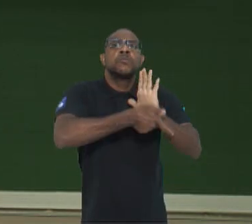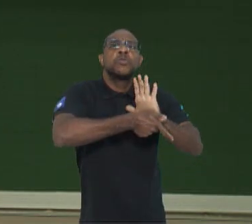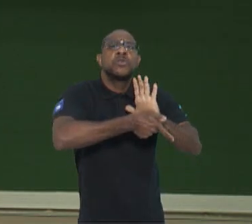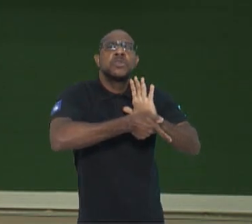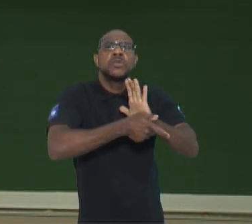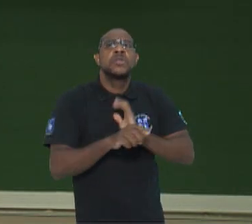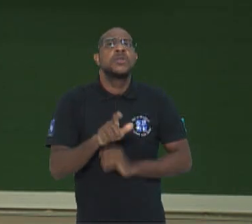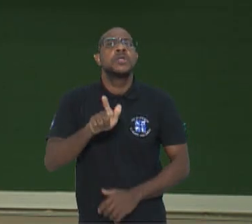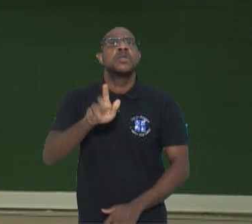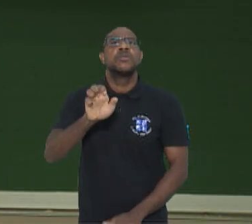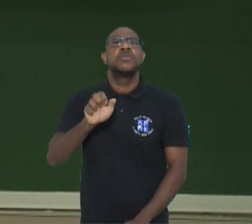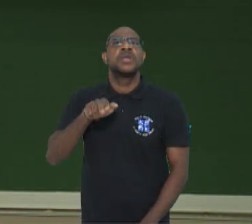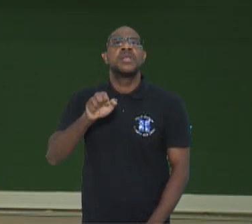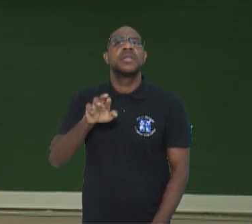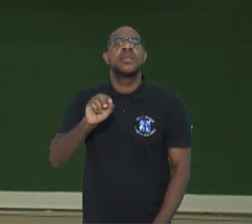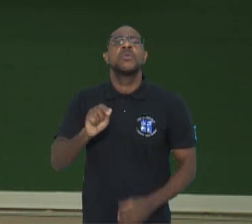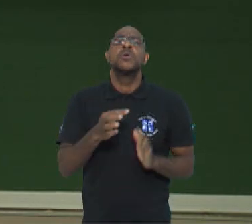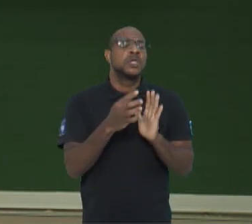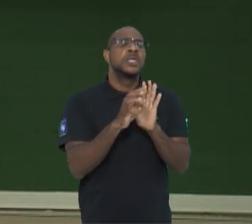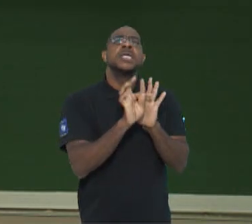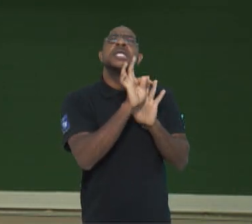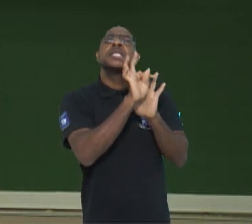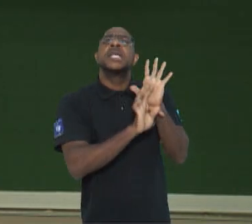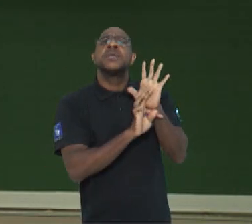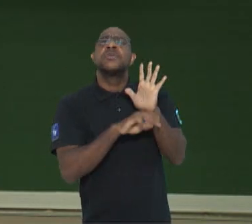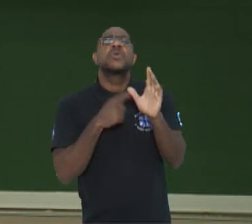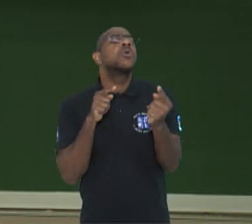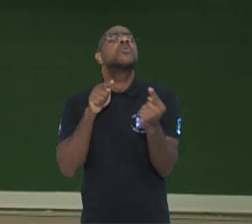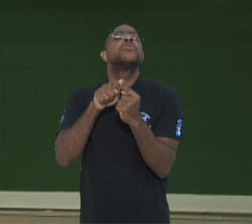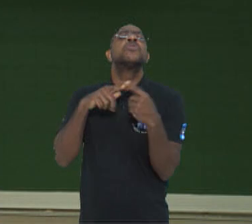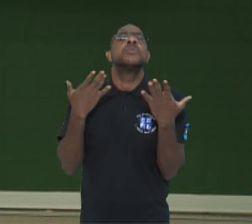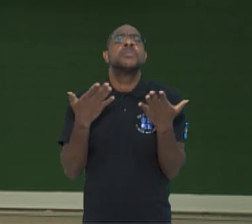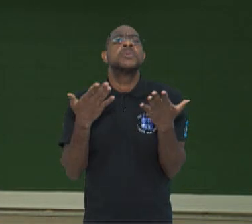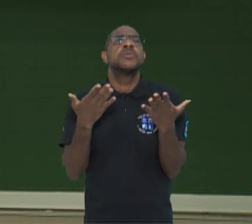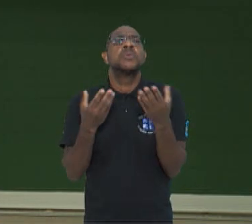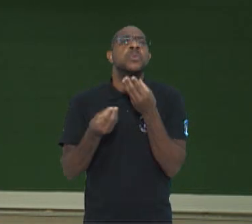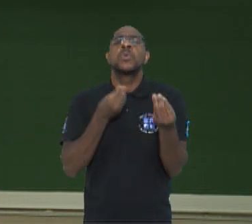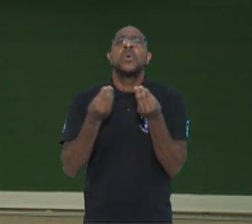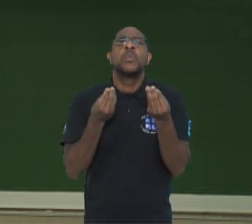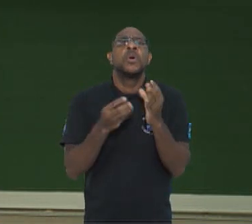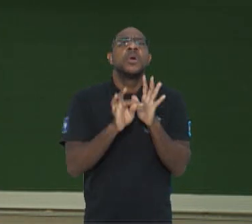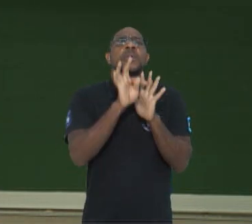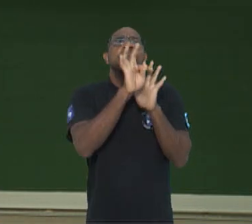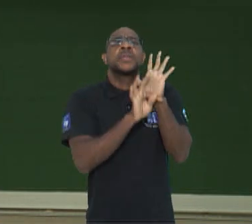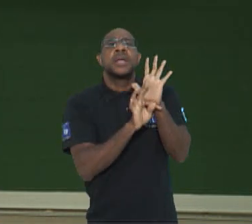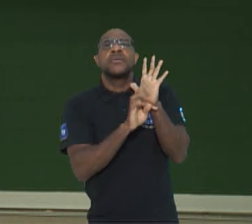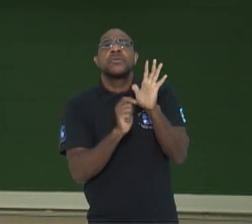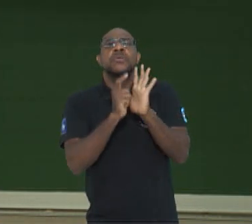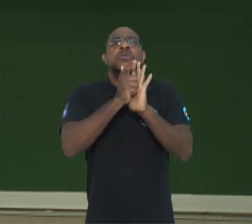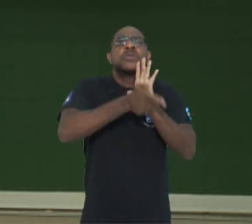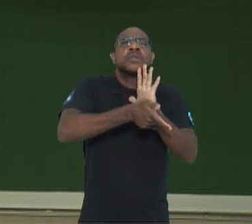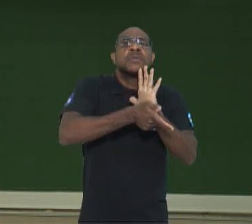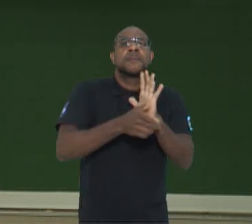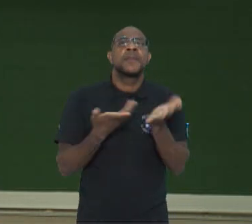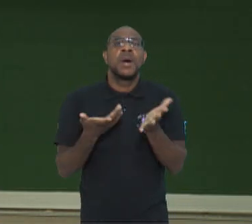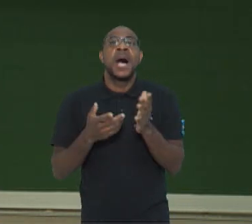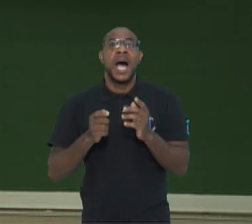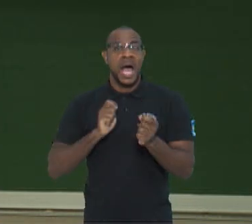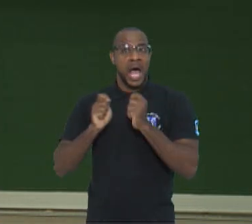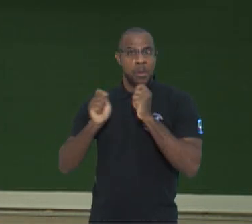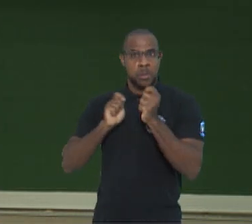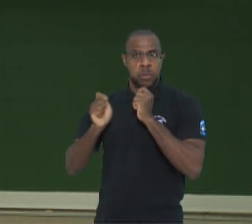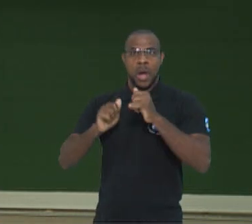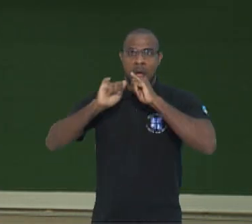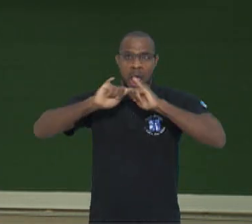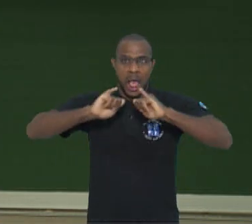Então, o tipo de texto e o gênero. Então, a reportagem, ela é um gênero jornalístico